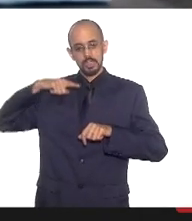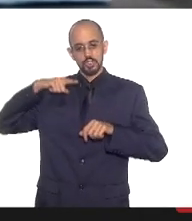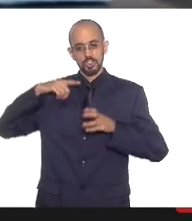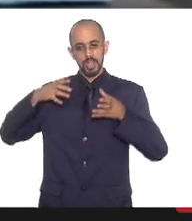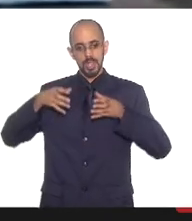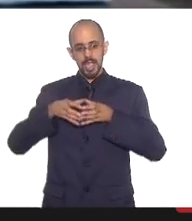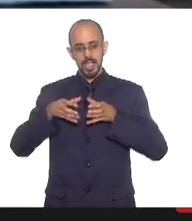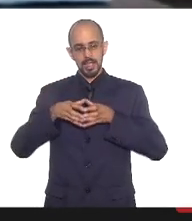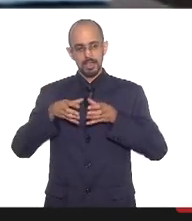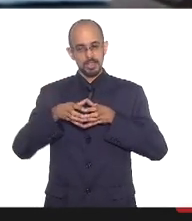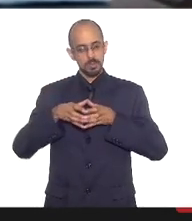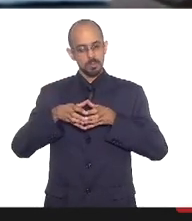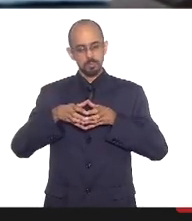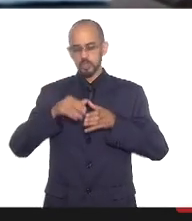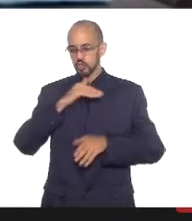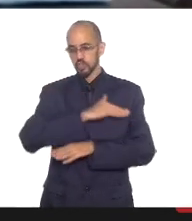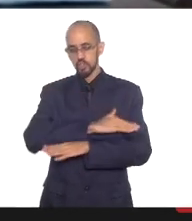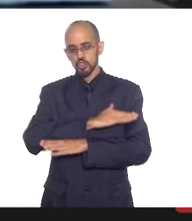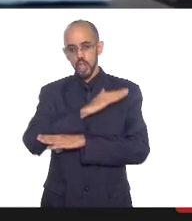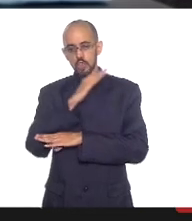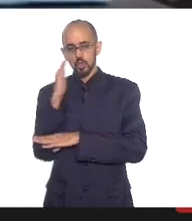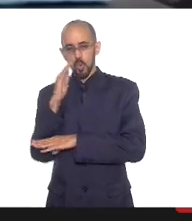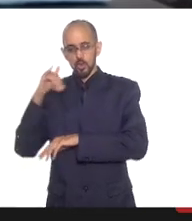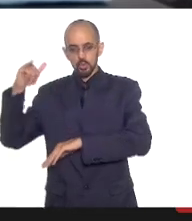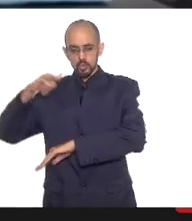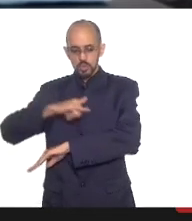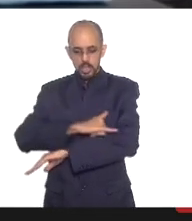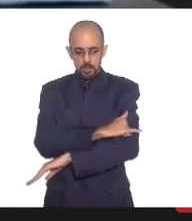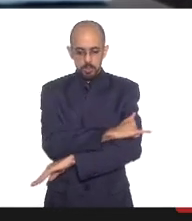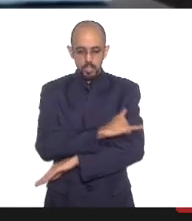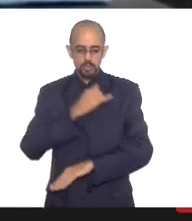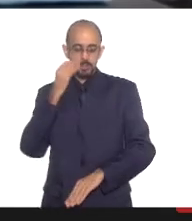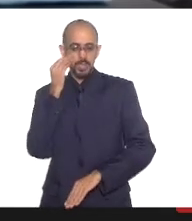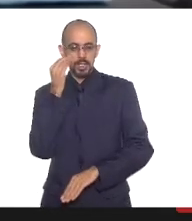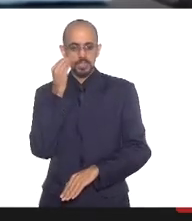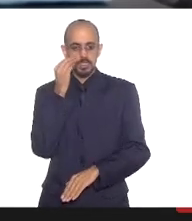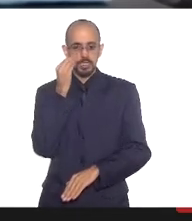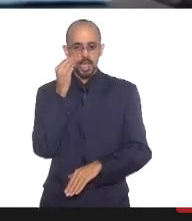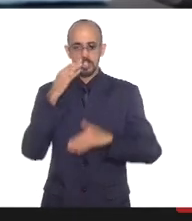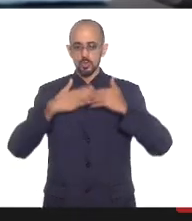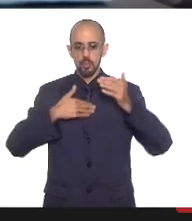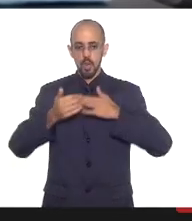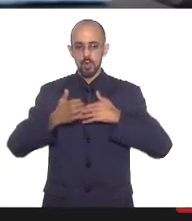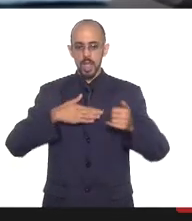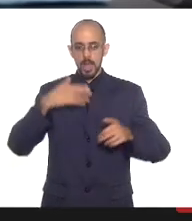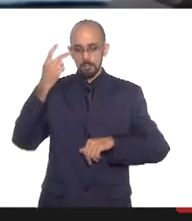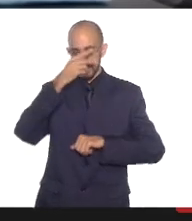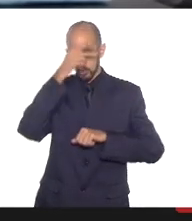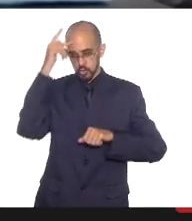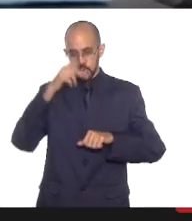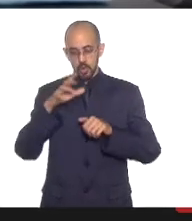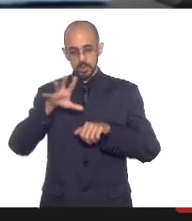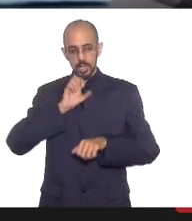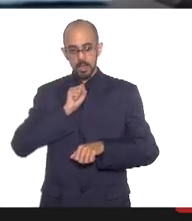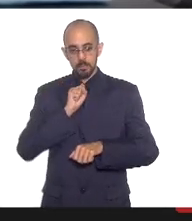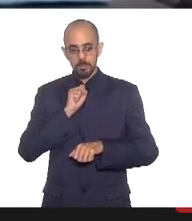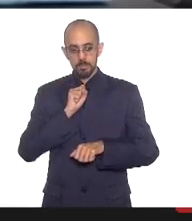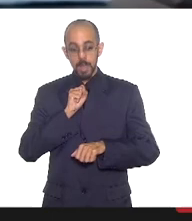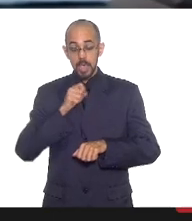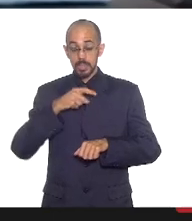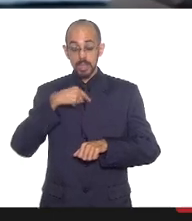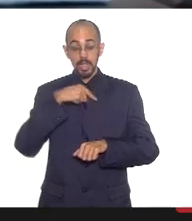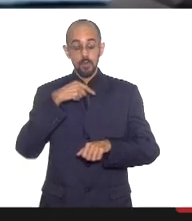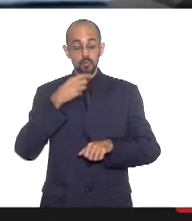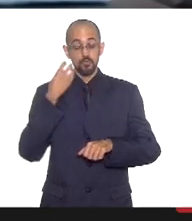24 horas por dia nos aeroportos para poder fazer a testagem e qualquer pessoa que tenha passado pela índia que eu